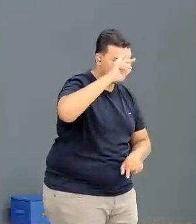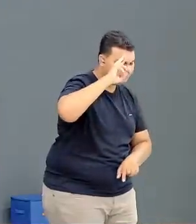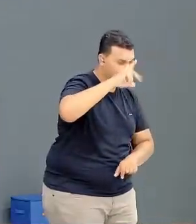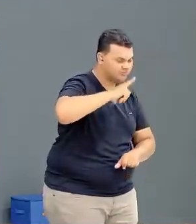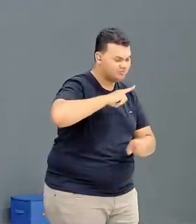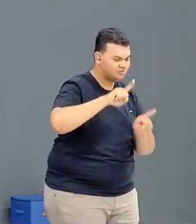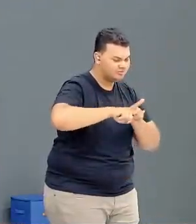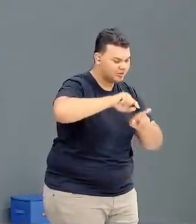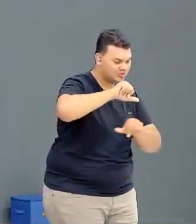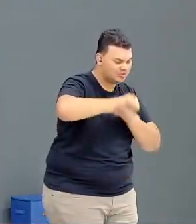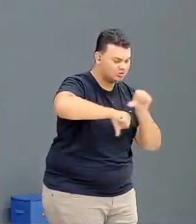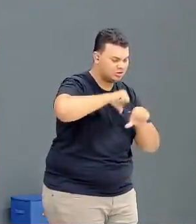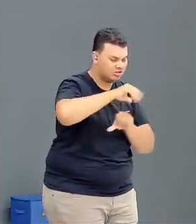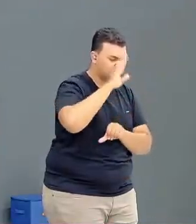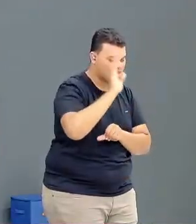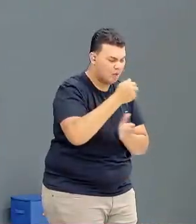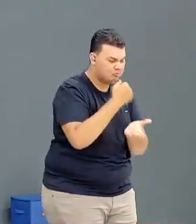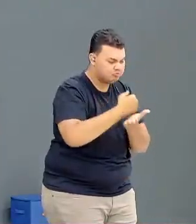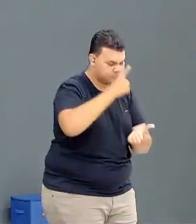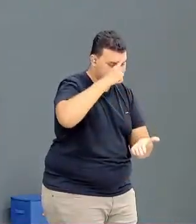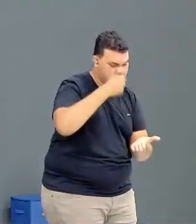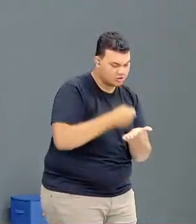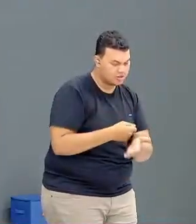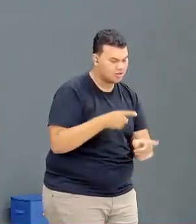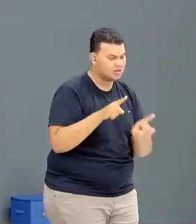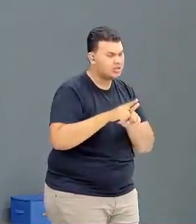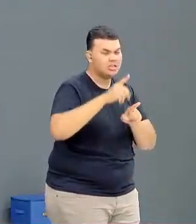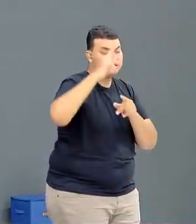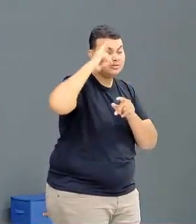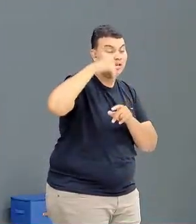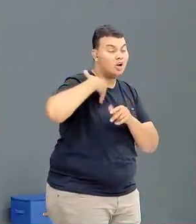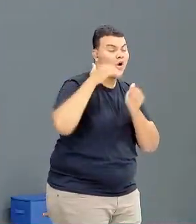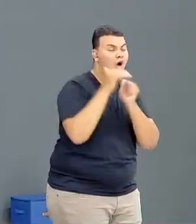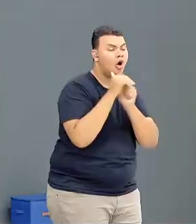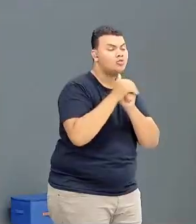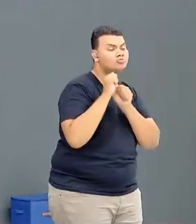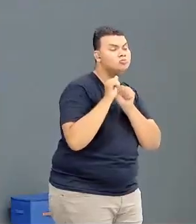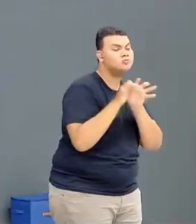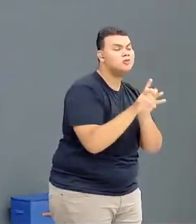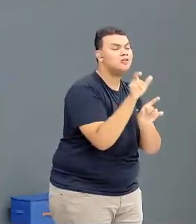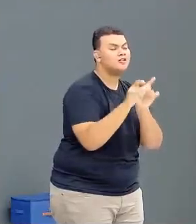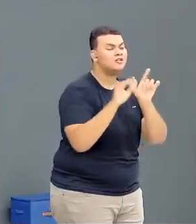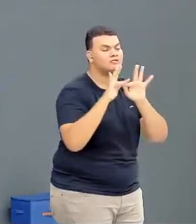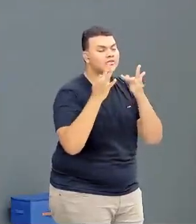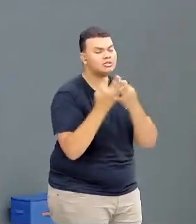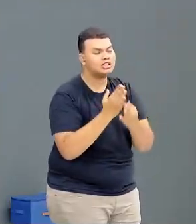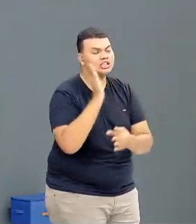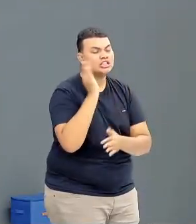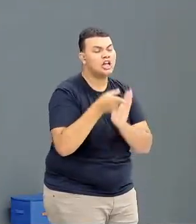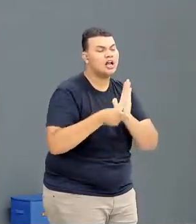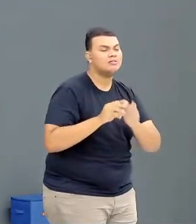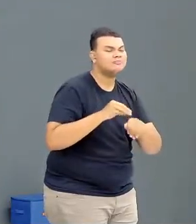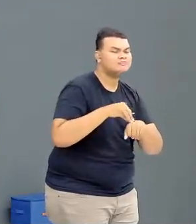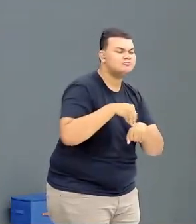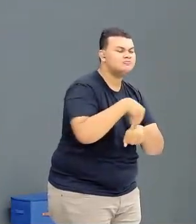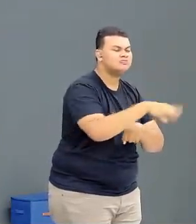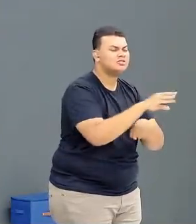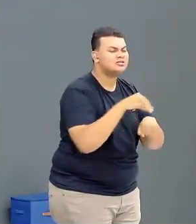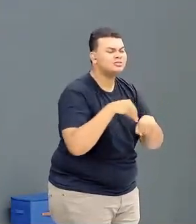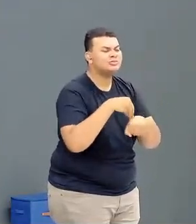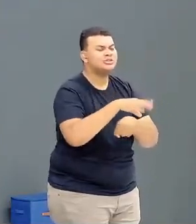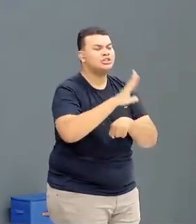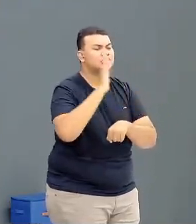decretos. Eu oro por famílias, meu Deus, de pessoas em que lhe foi dito que algo já